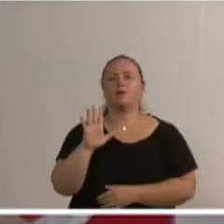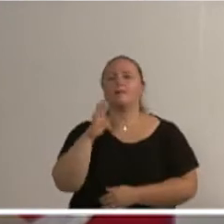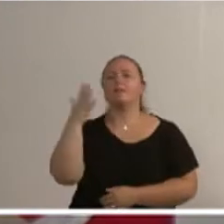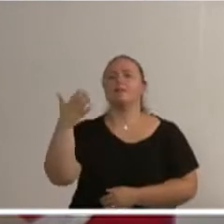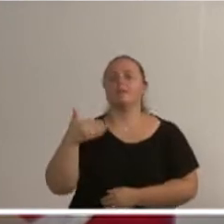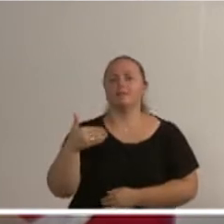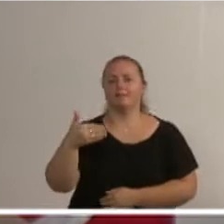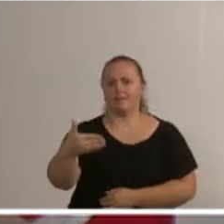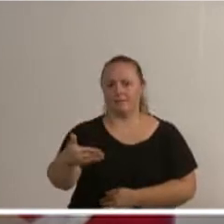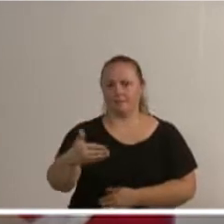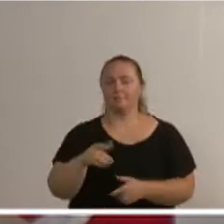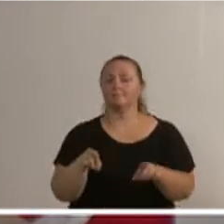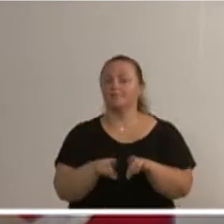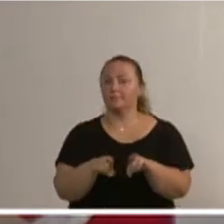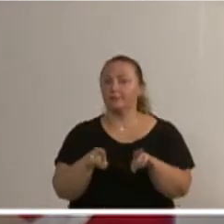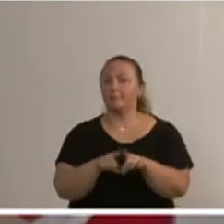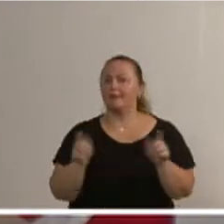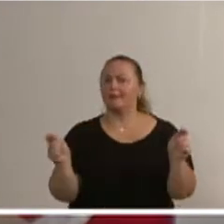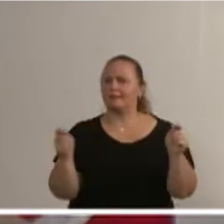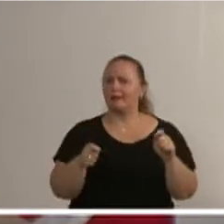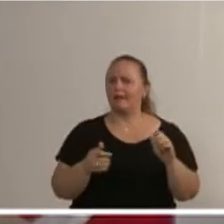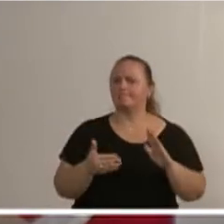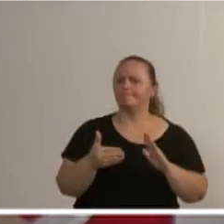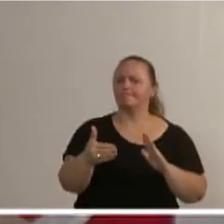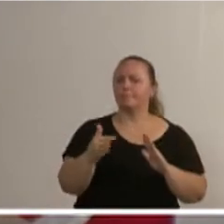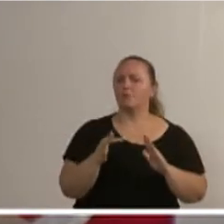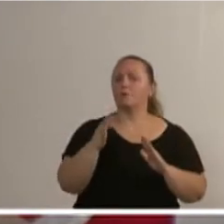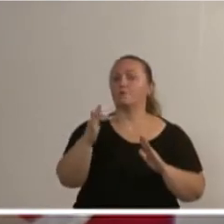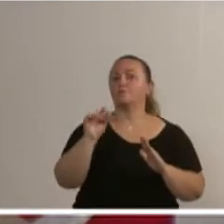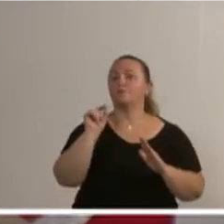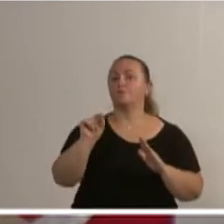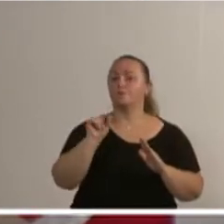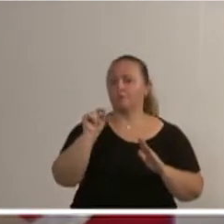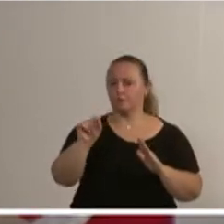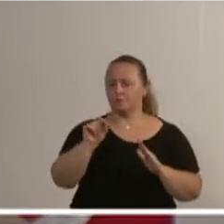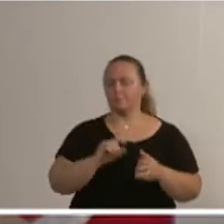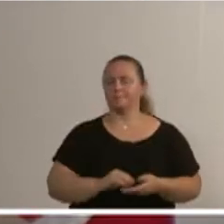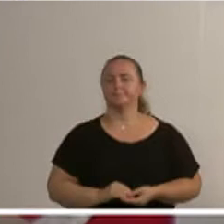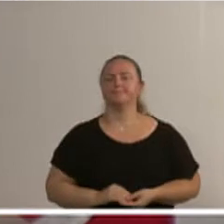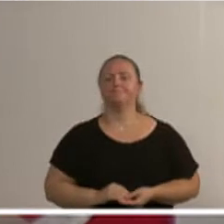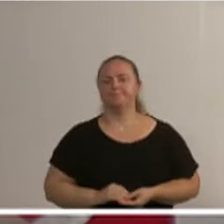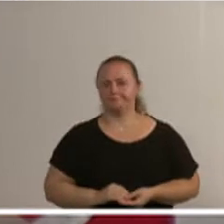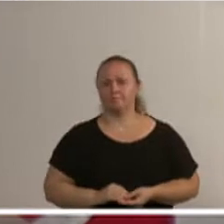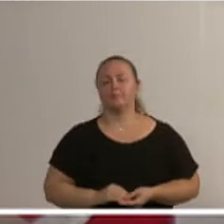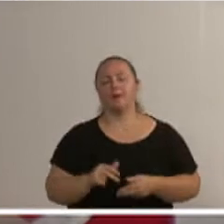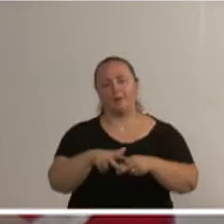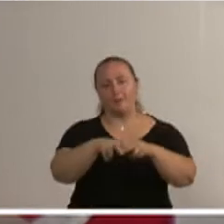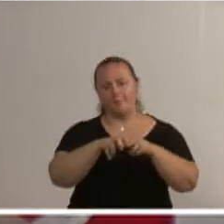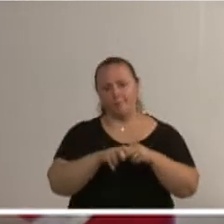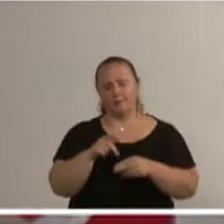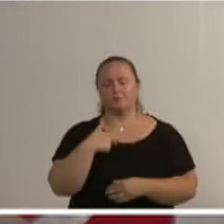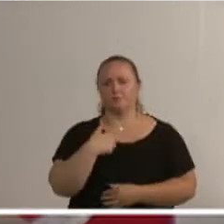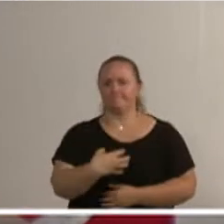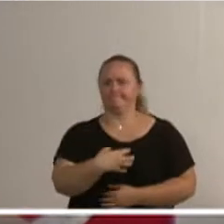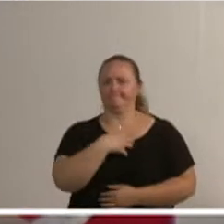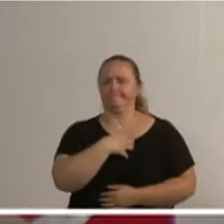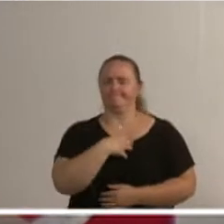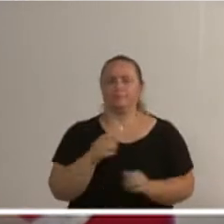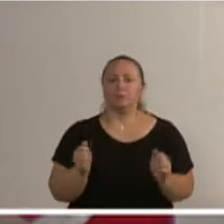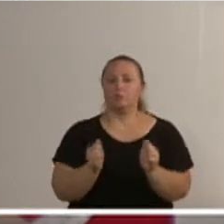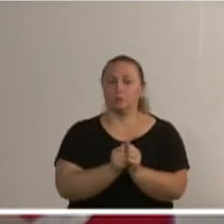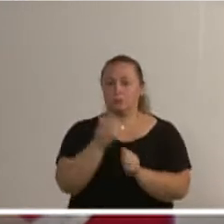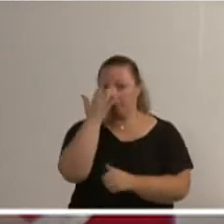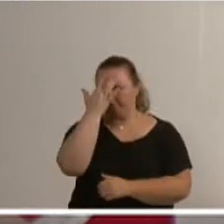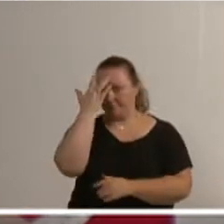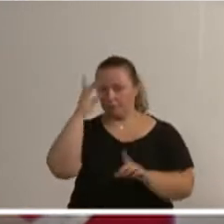o que possivelmente poderá acontecer. Dentro dessa dinâmica, eu me senti na obrigação, juntamente com todos os integrantes,